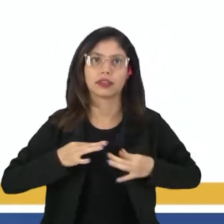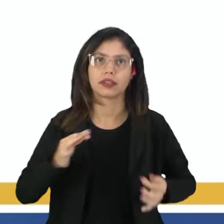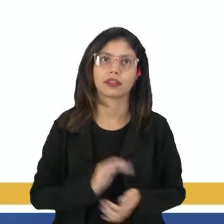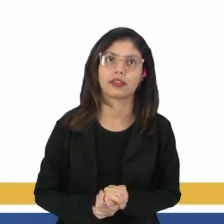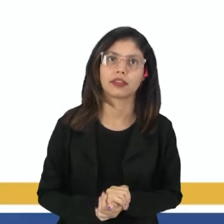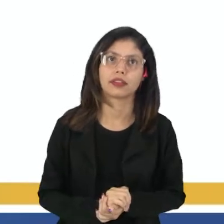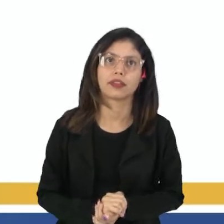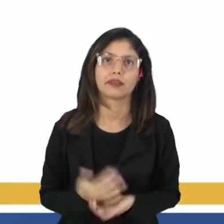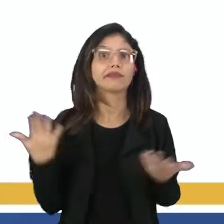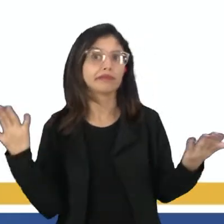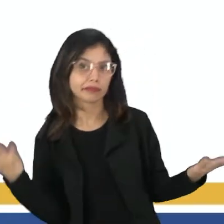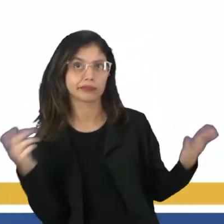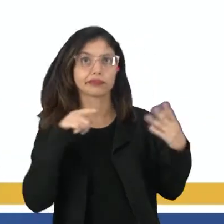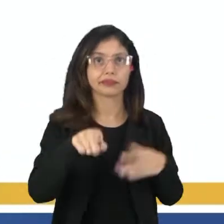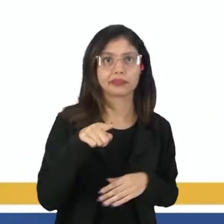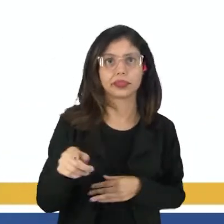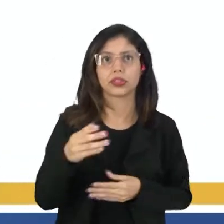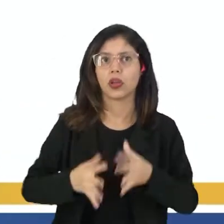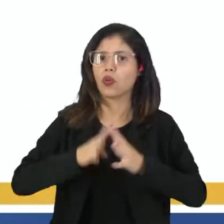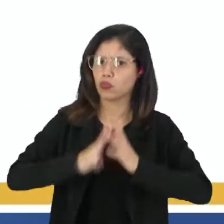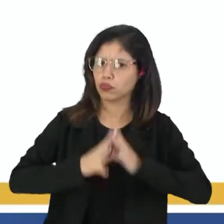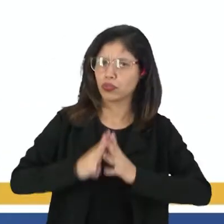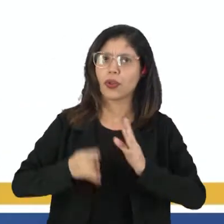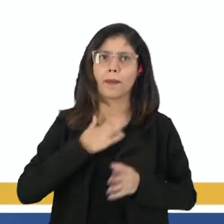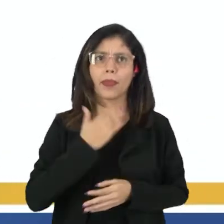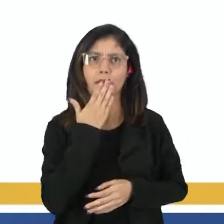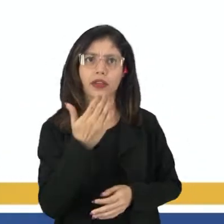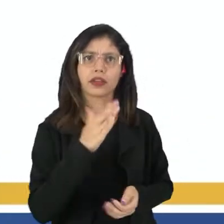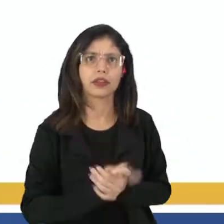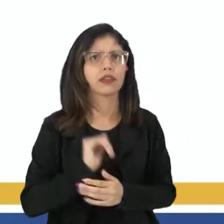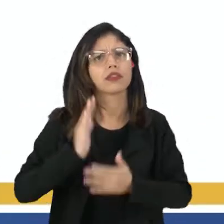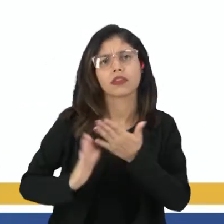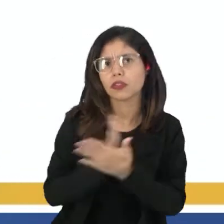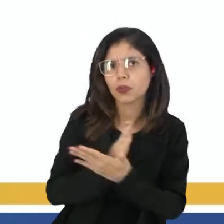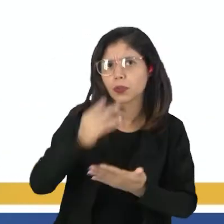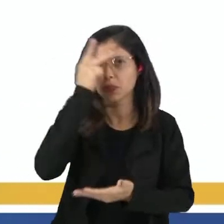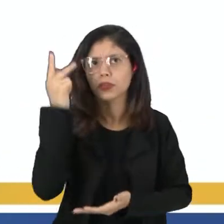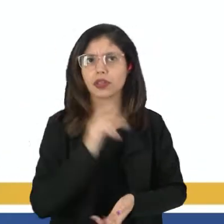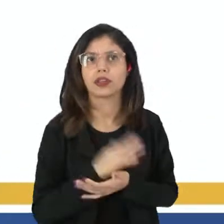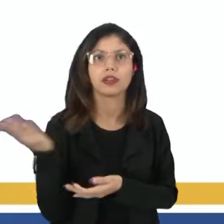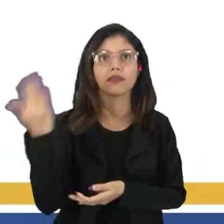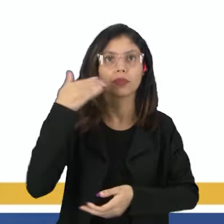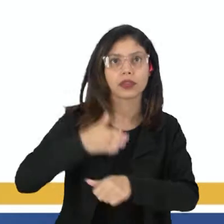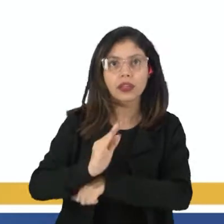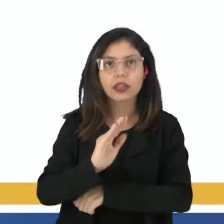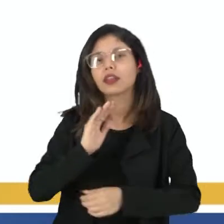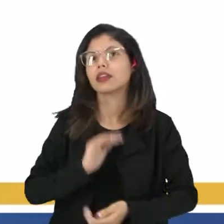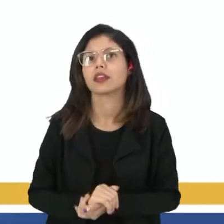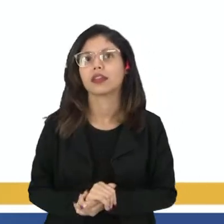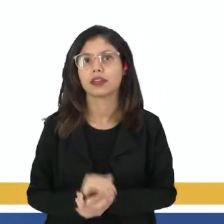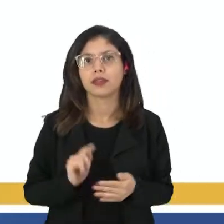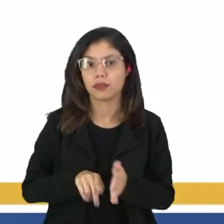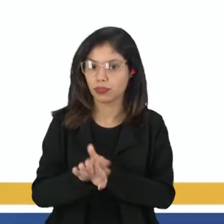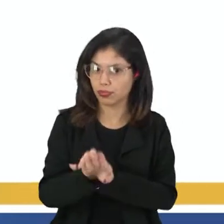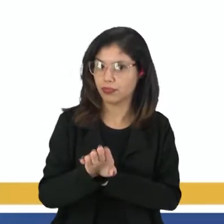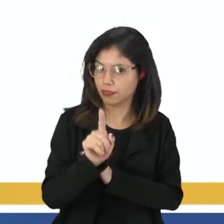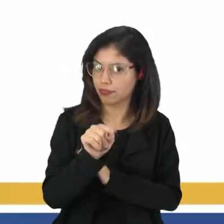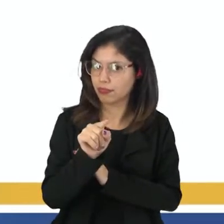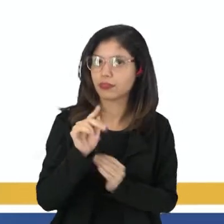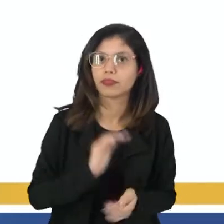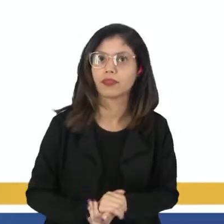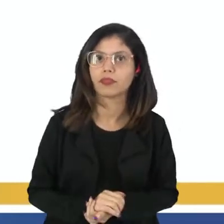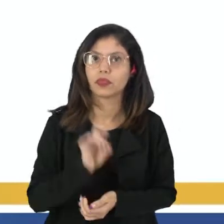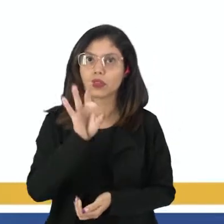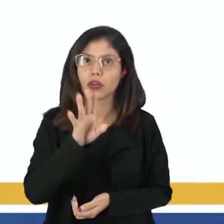camisa. Obviamente, você confundiu o meu pedido com o de alguém. Vamos entrar na linha, hein?